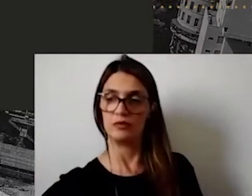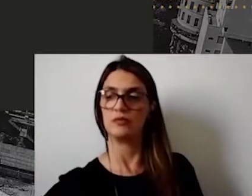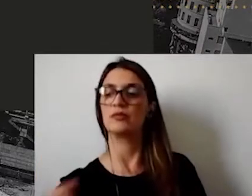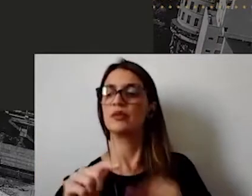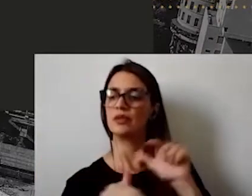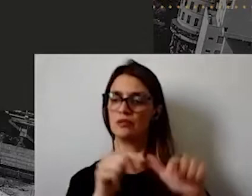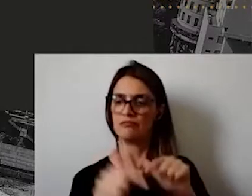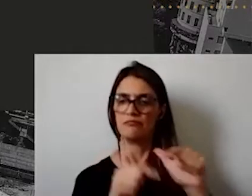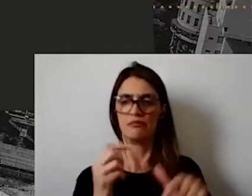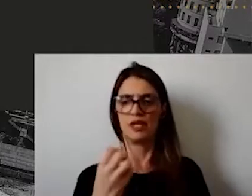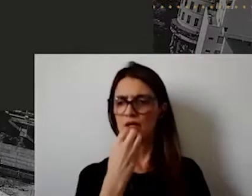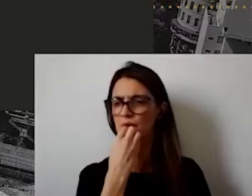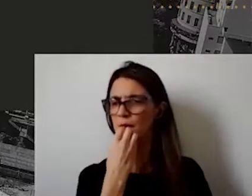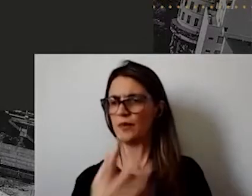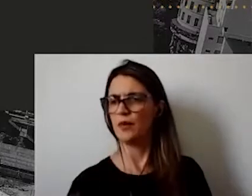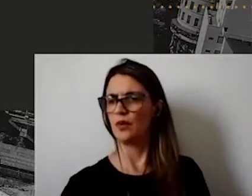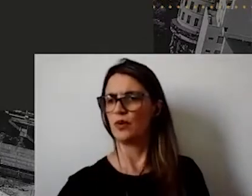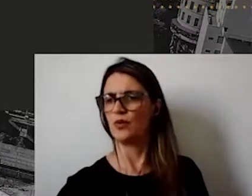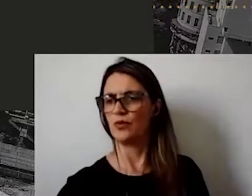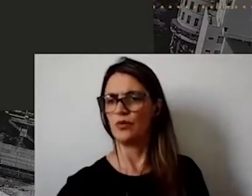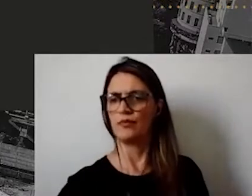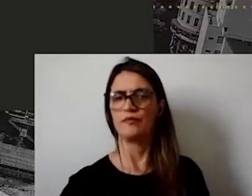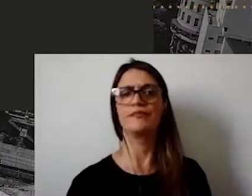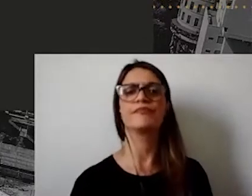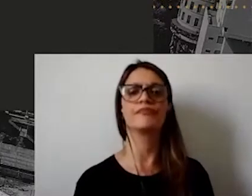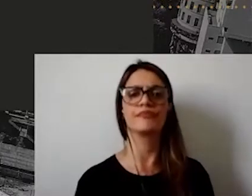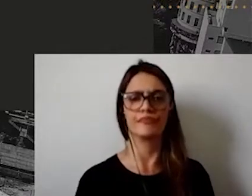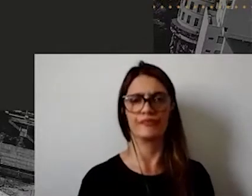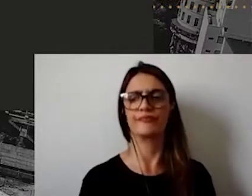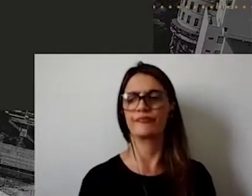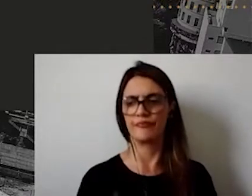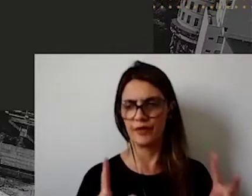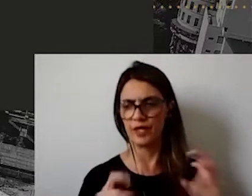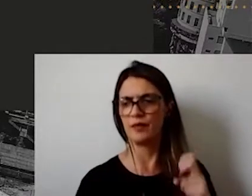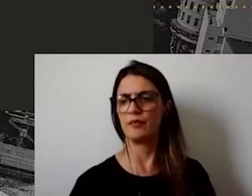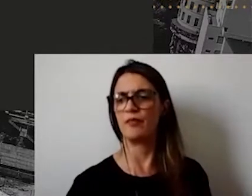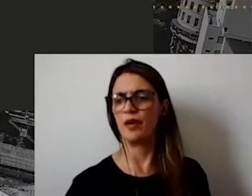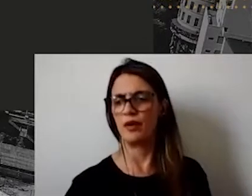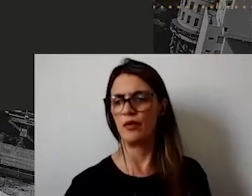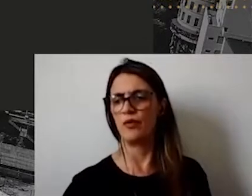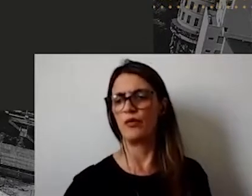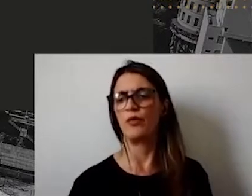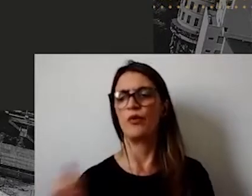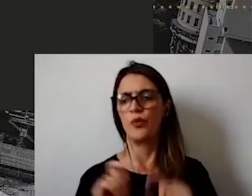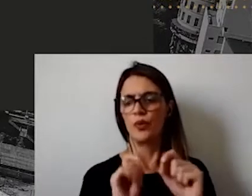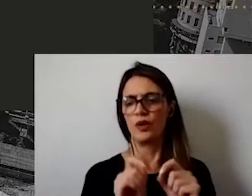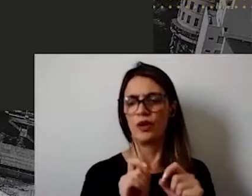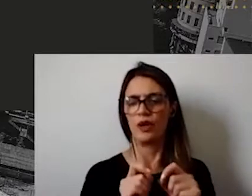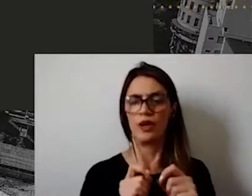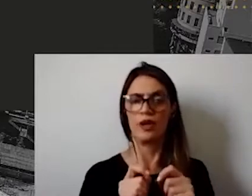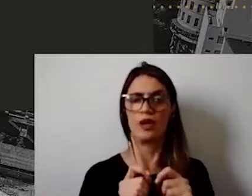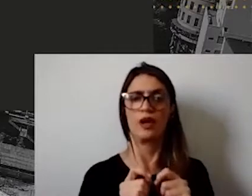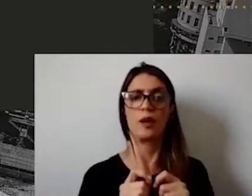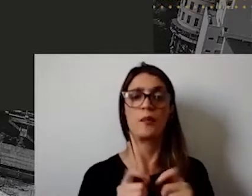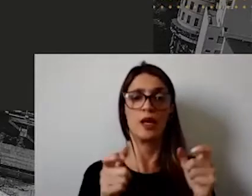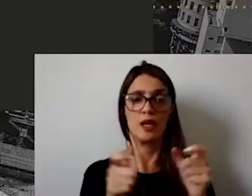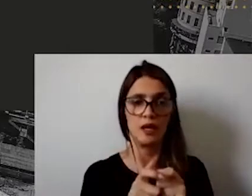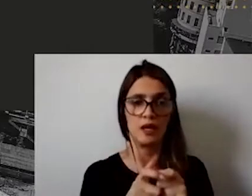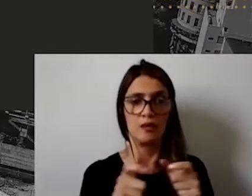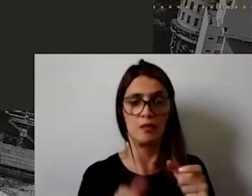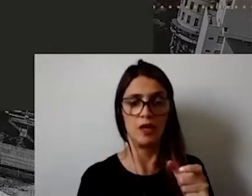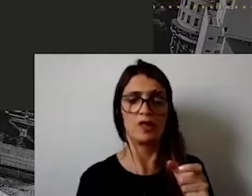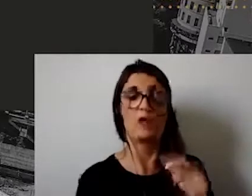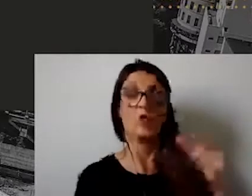gratificante também, que nos permitiu identificar um conjunto enorme de pequenos e médios e grandes instituições